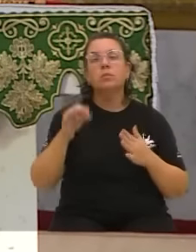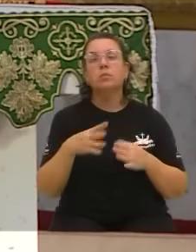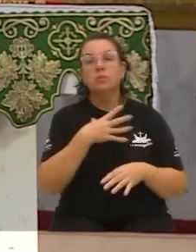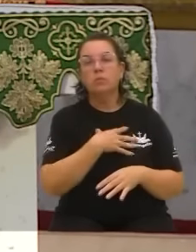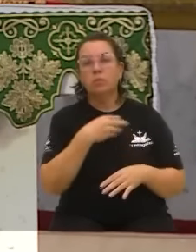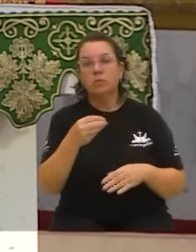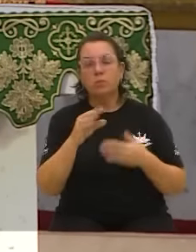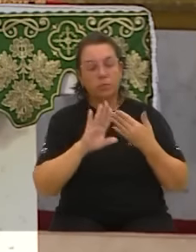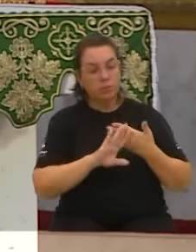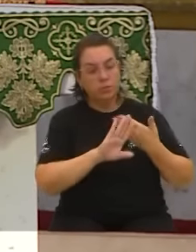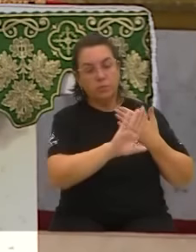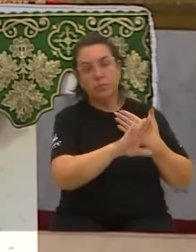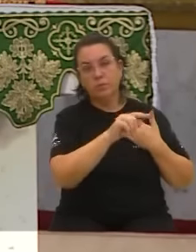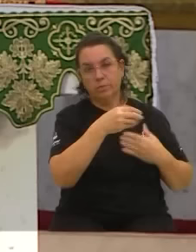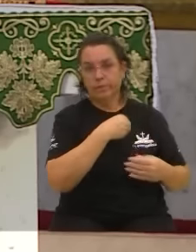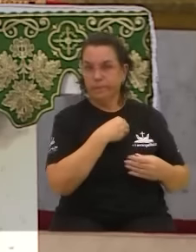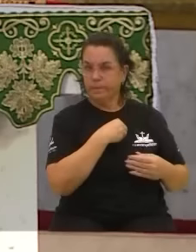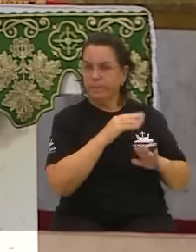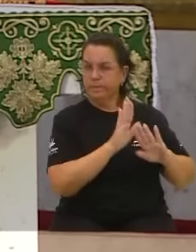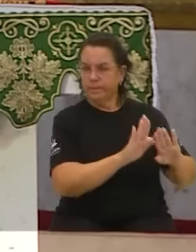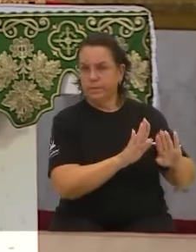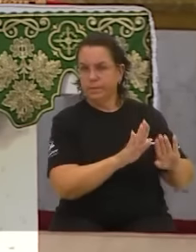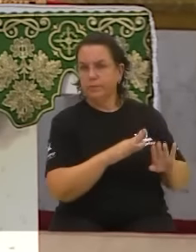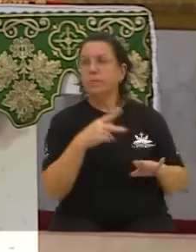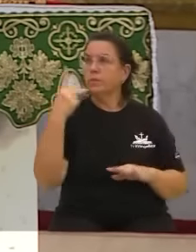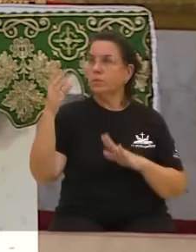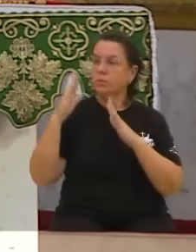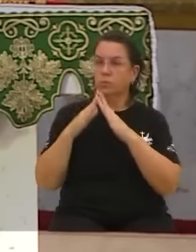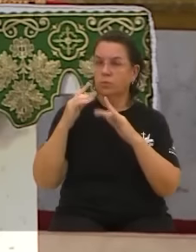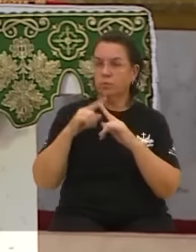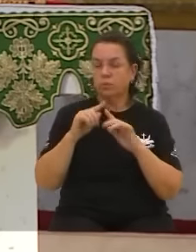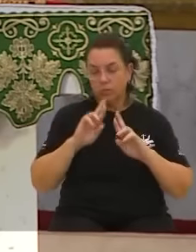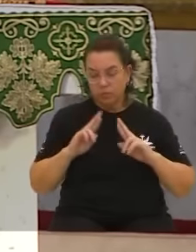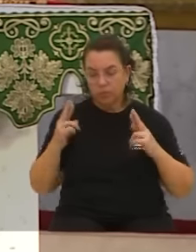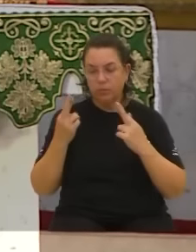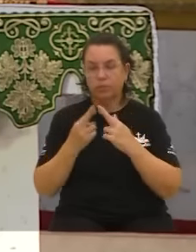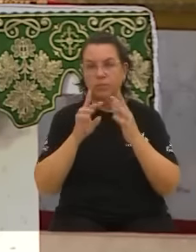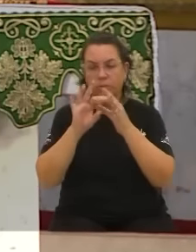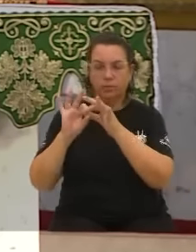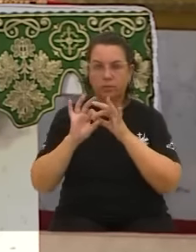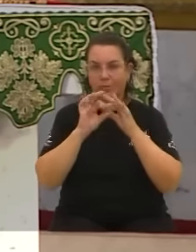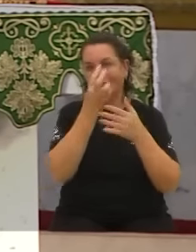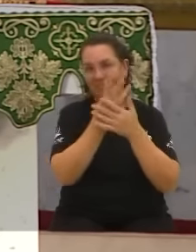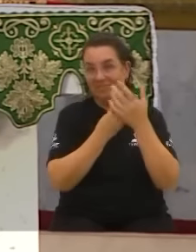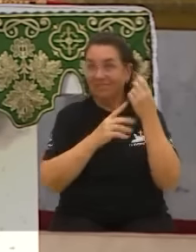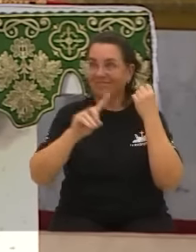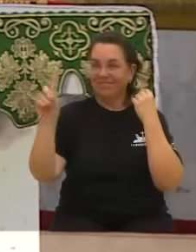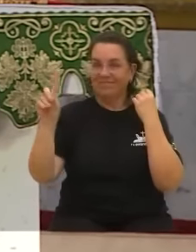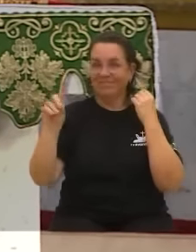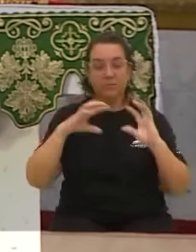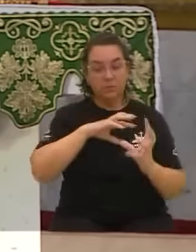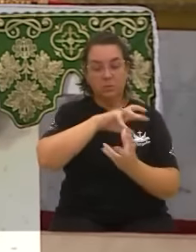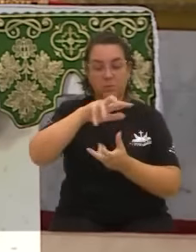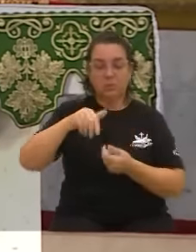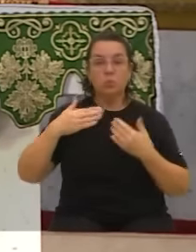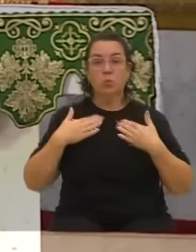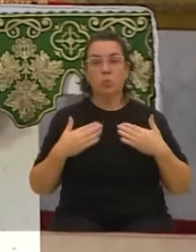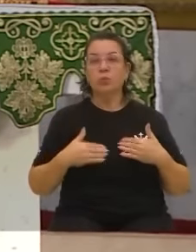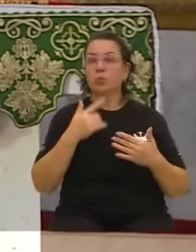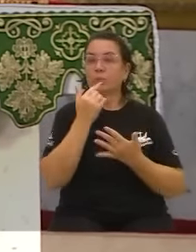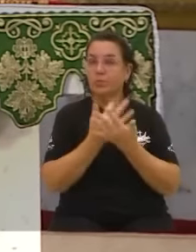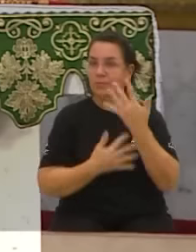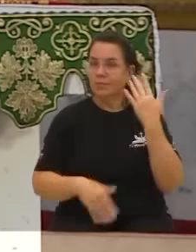filhos dispersos pelo pecado. Vossa Igreja, reunida pela unidade da Trindade, é para o mundo o corpo de Cristo e